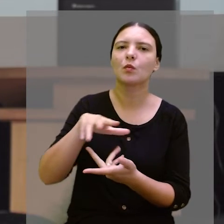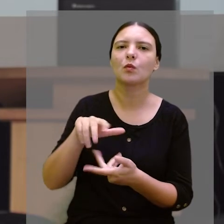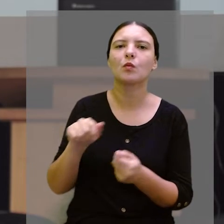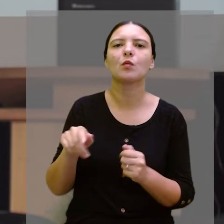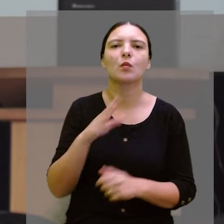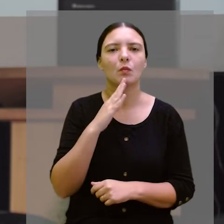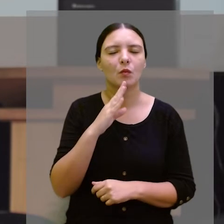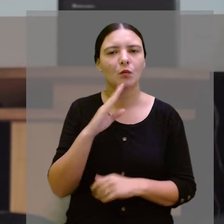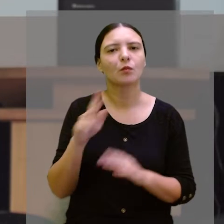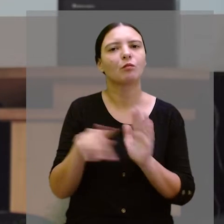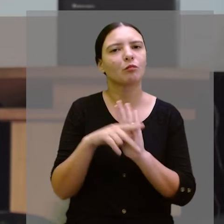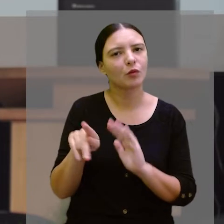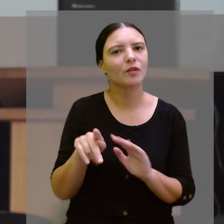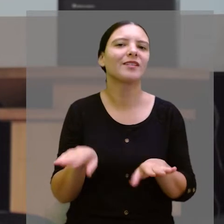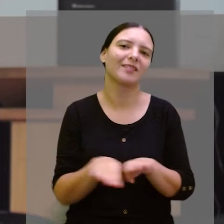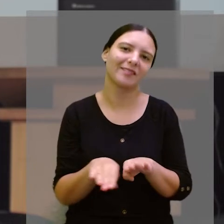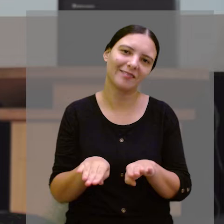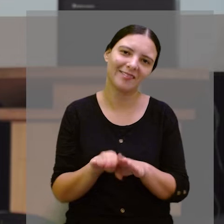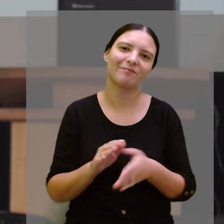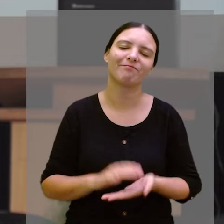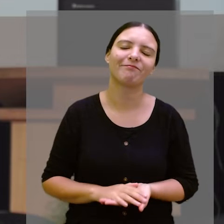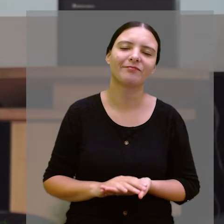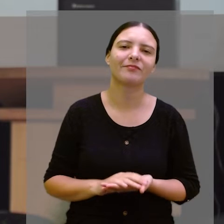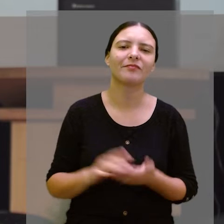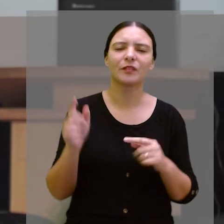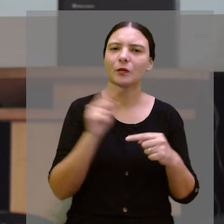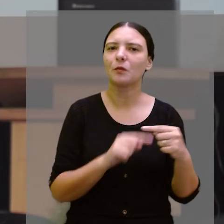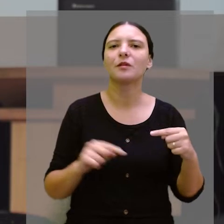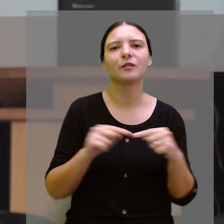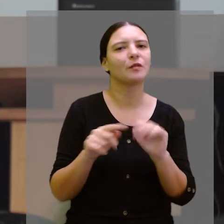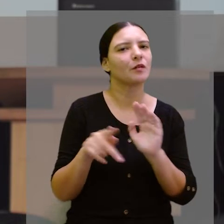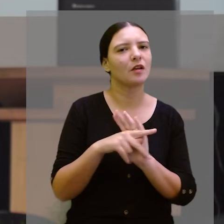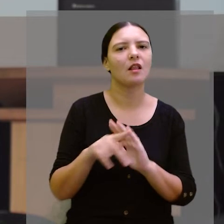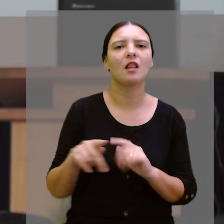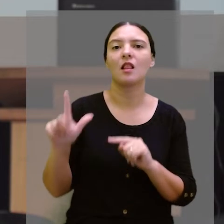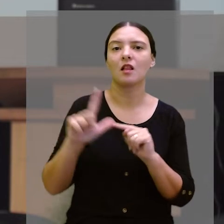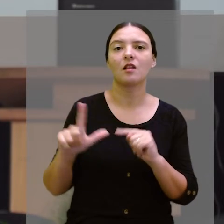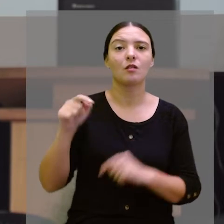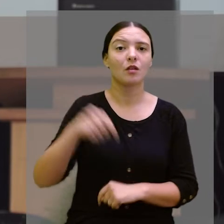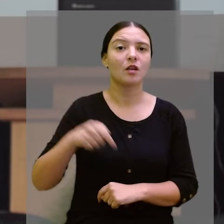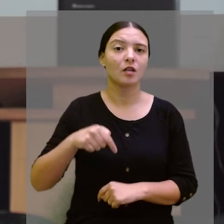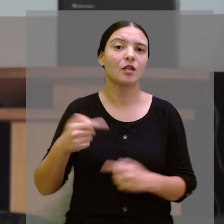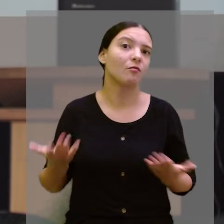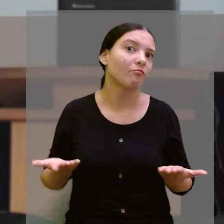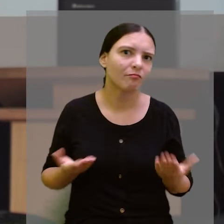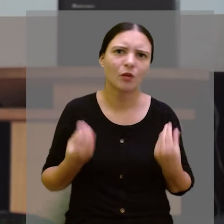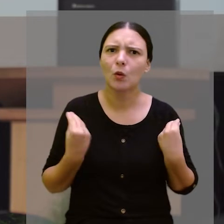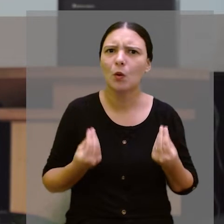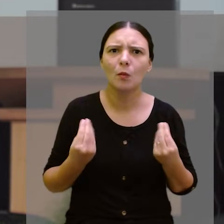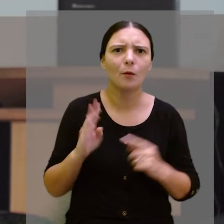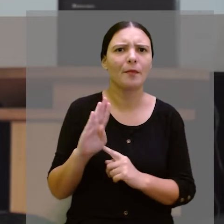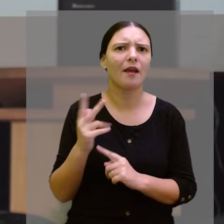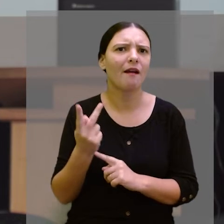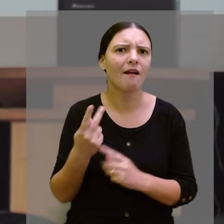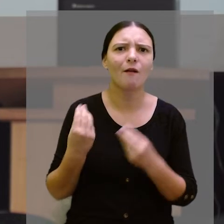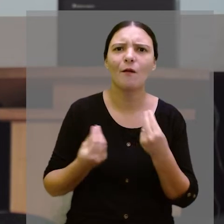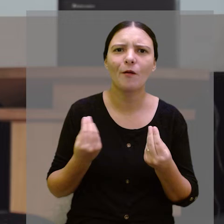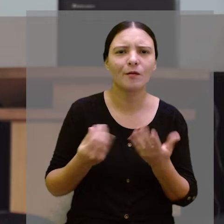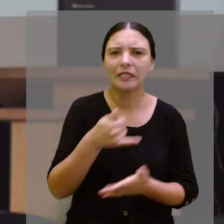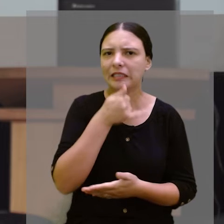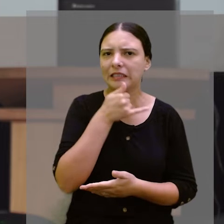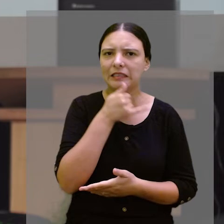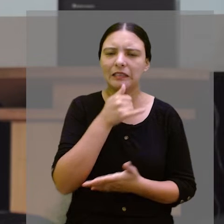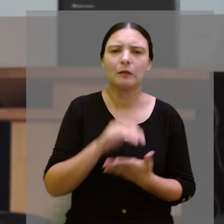mundo. Isso também é uma função dela, né? Como que seria uma literatura daqui da Lagoinha? Como que seria uma literatura de BH? Por exemplo,